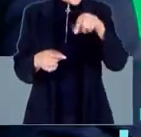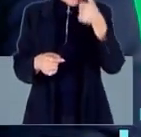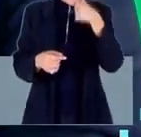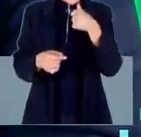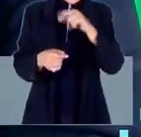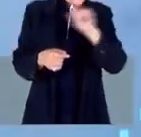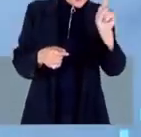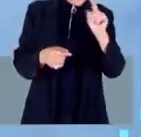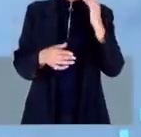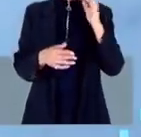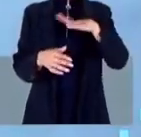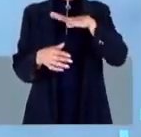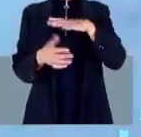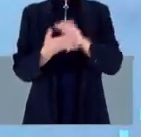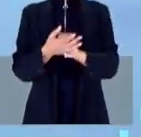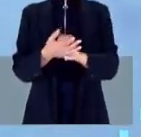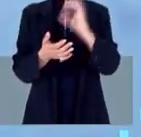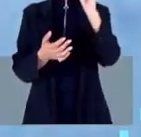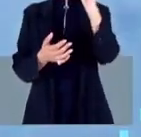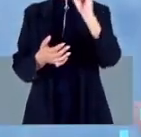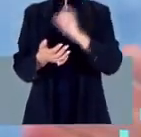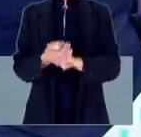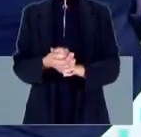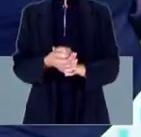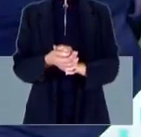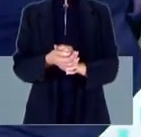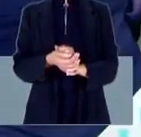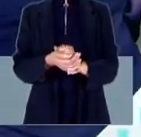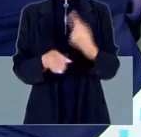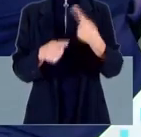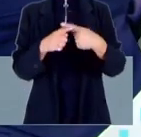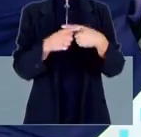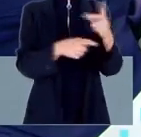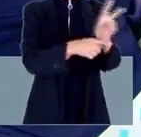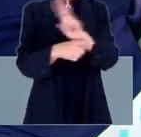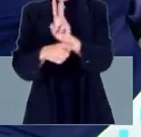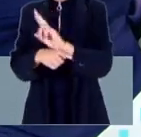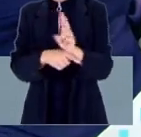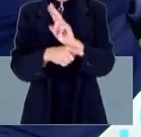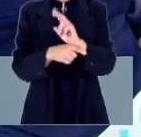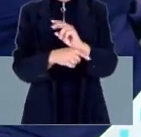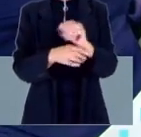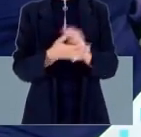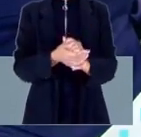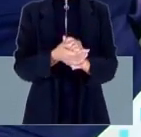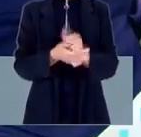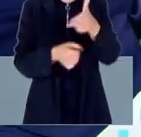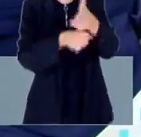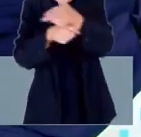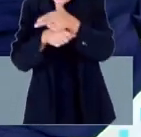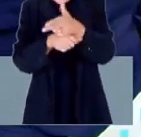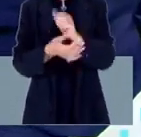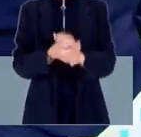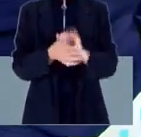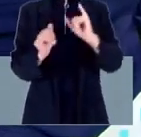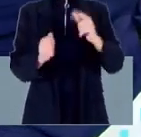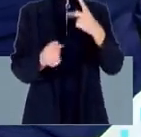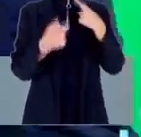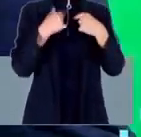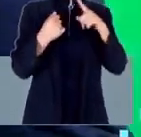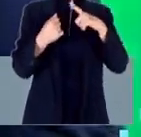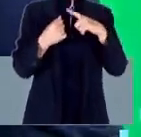quatro anos desculpa zero zero É isso mesmo tendo vontade faz